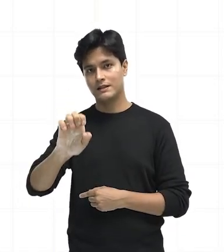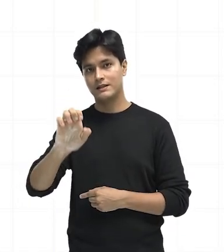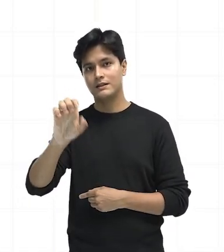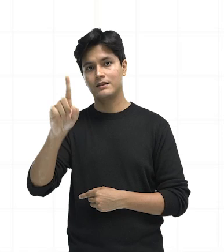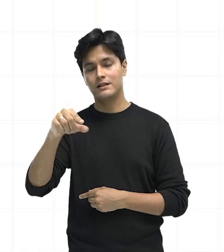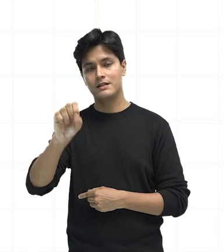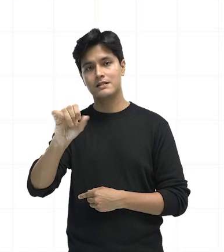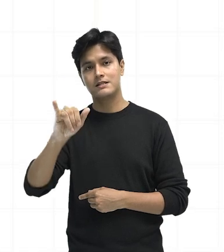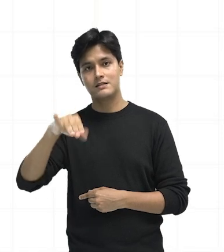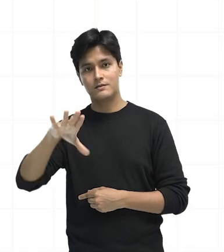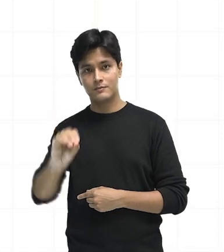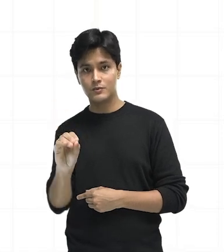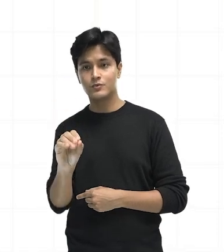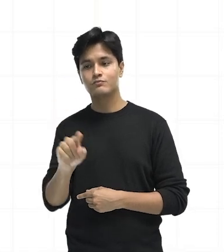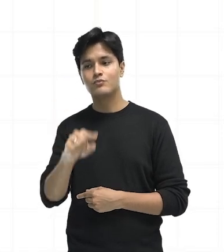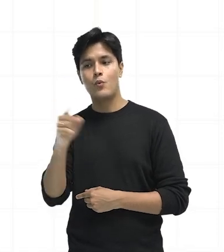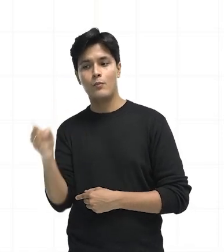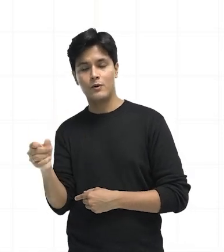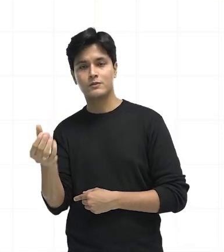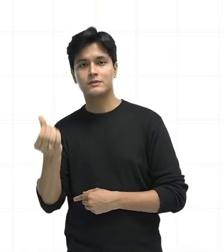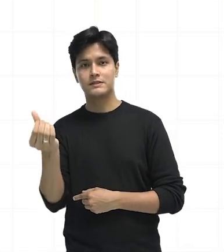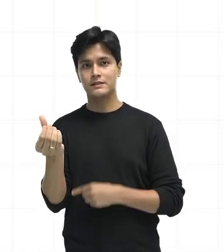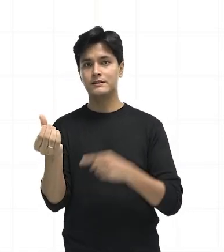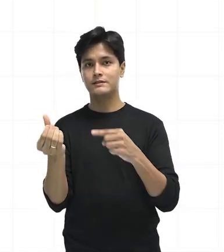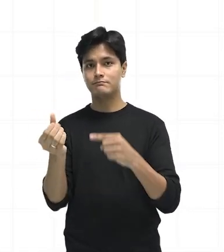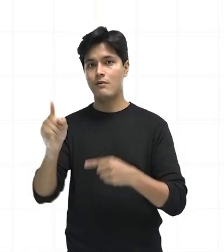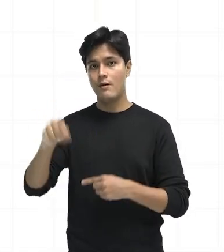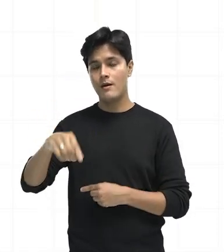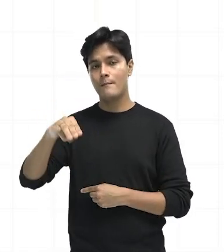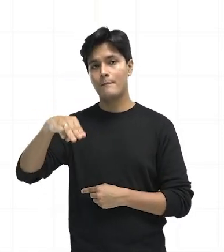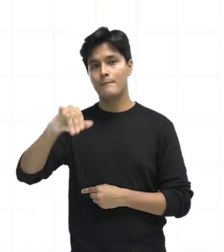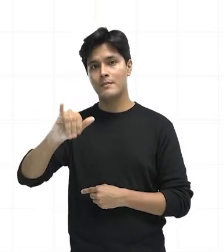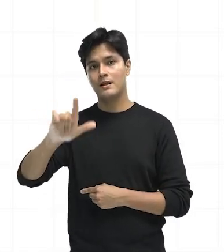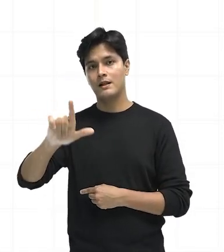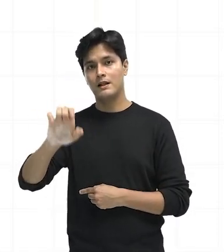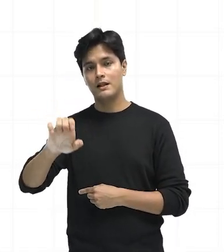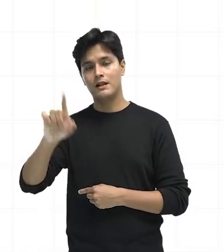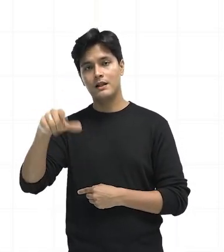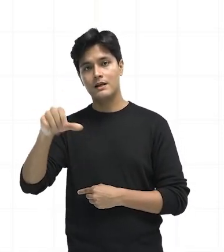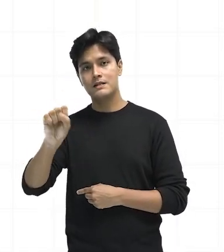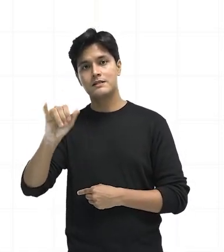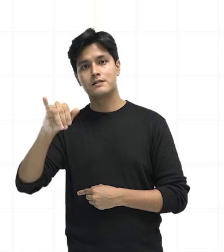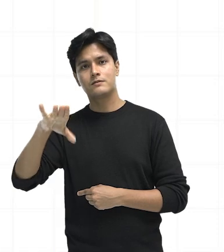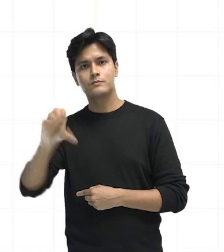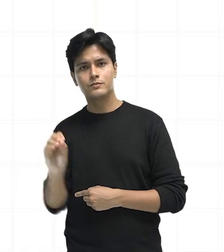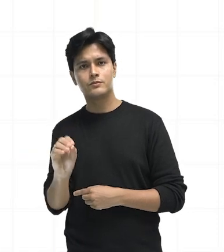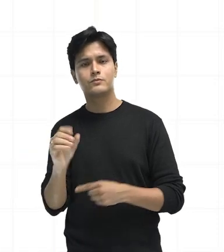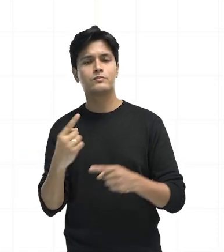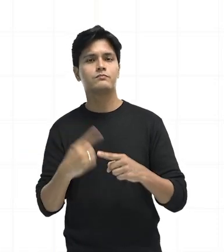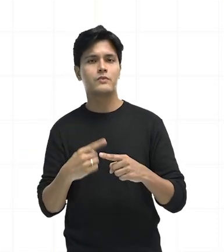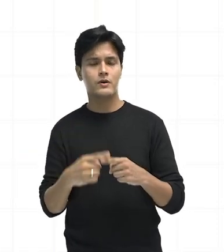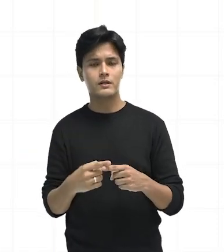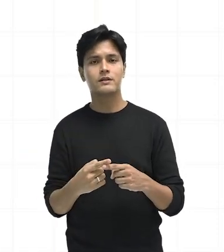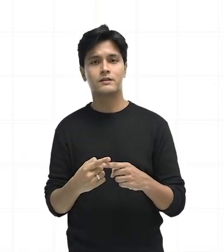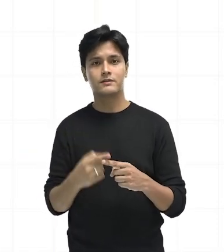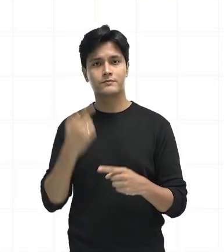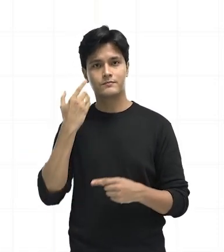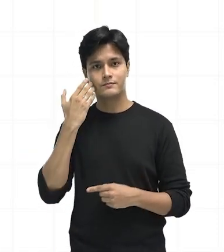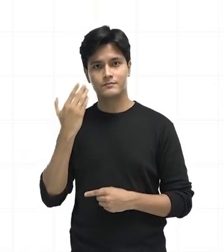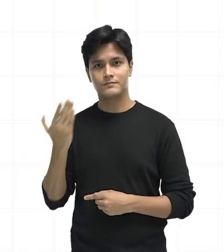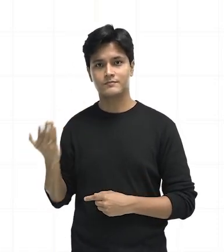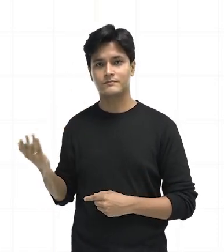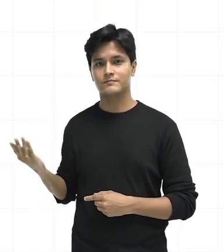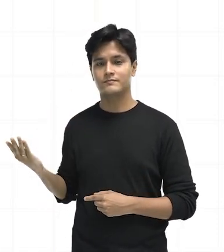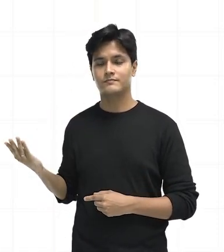E o 6, o milésimo. Isso porque nós temos aqui, ó, como se a